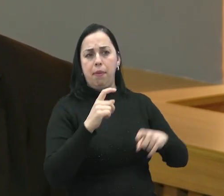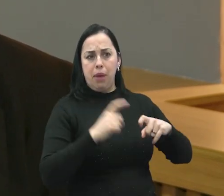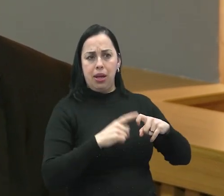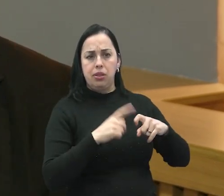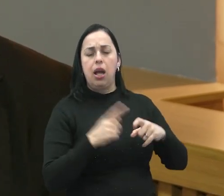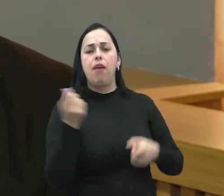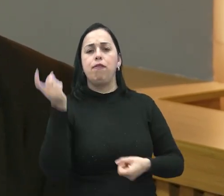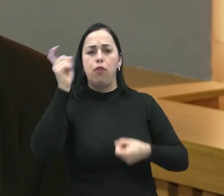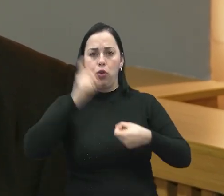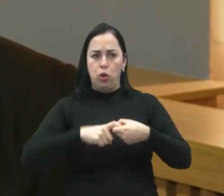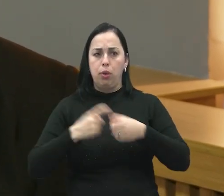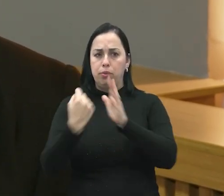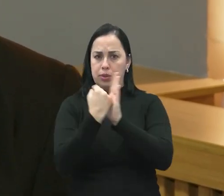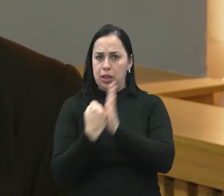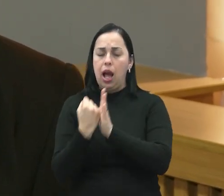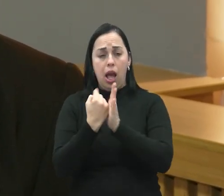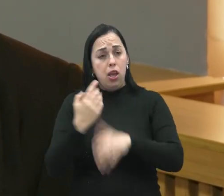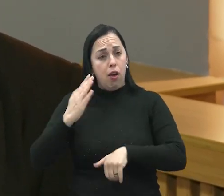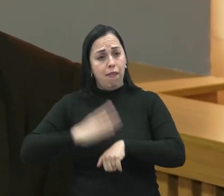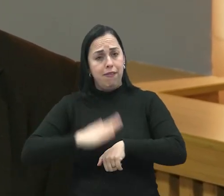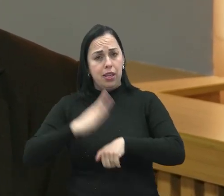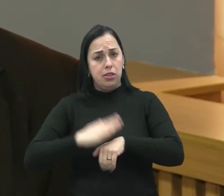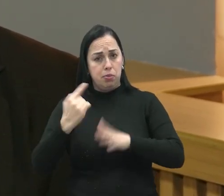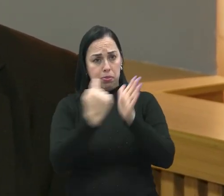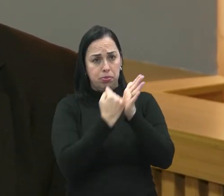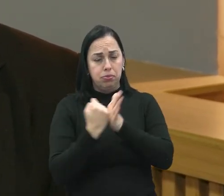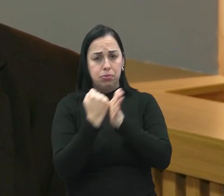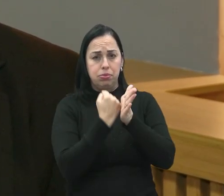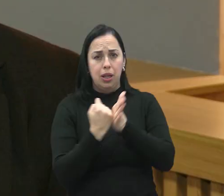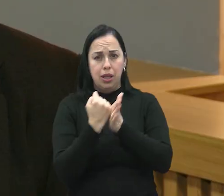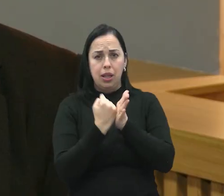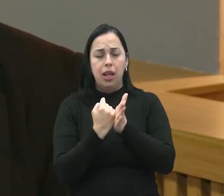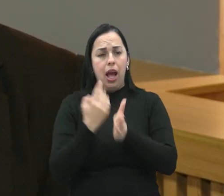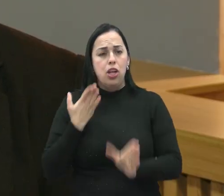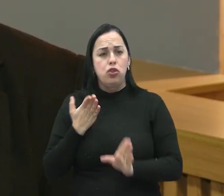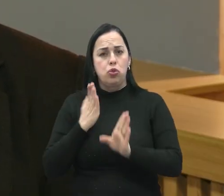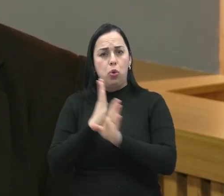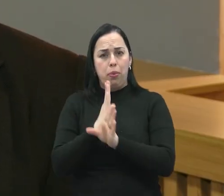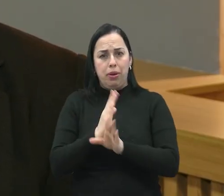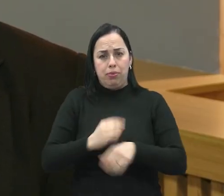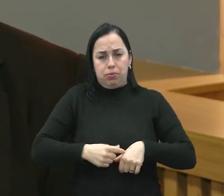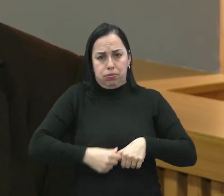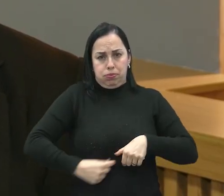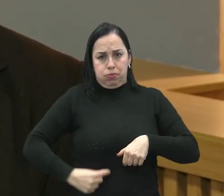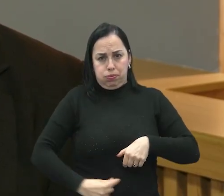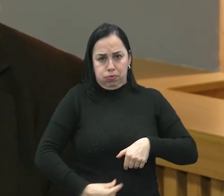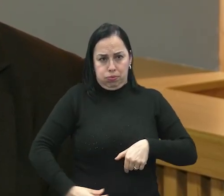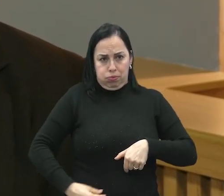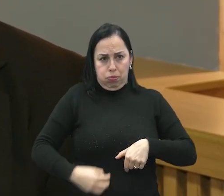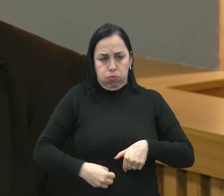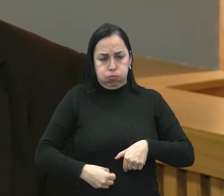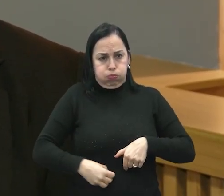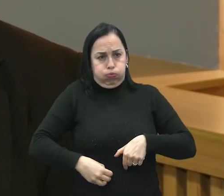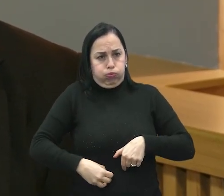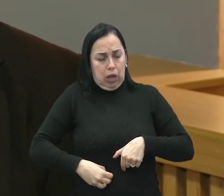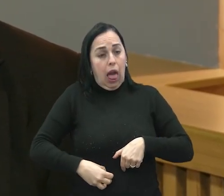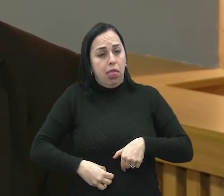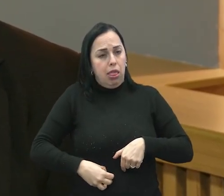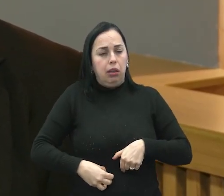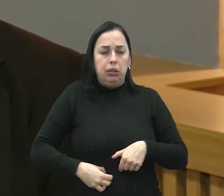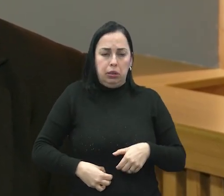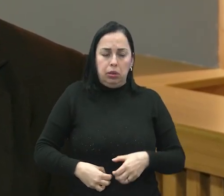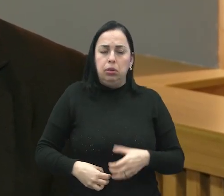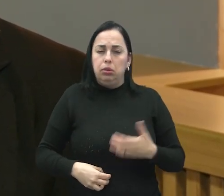esse processo da colonoscopia, foi quando eu fiz o exame e aí foi detectado essa lesão. Esse pólipo é um